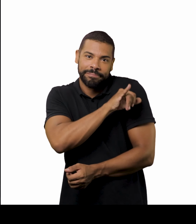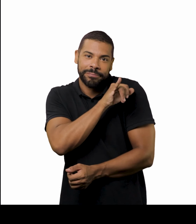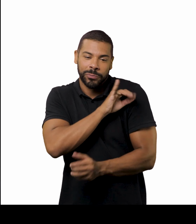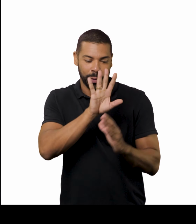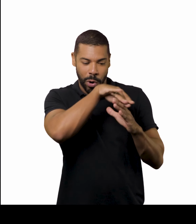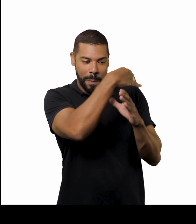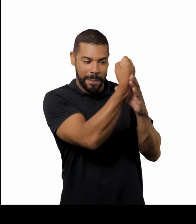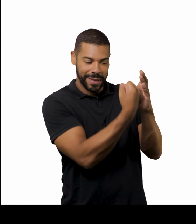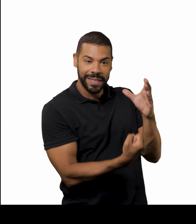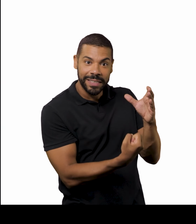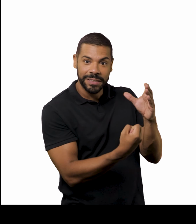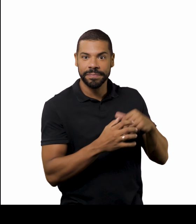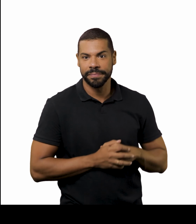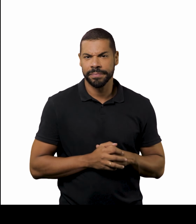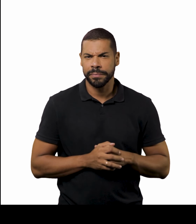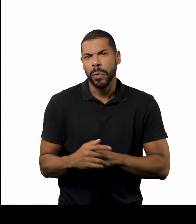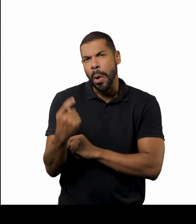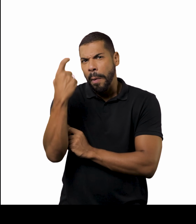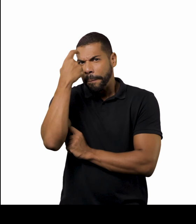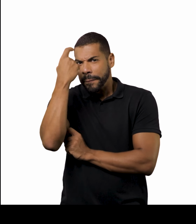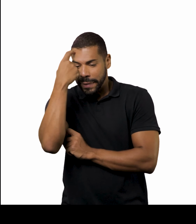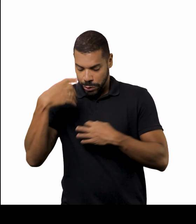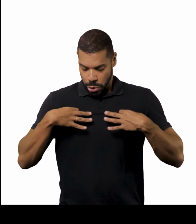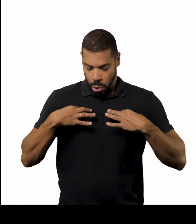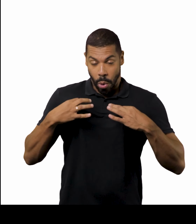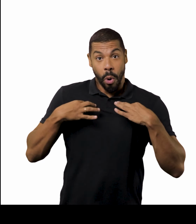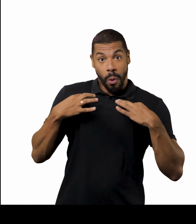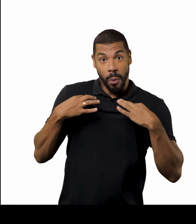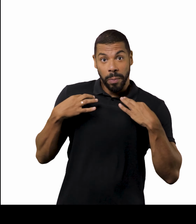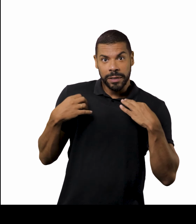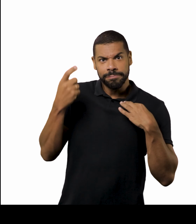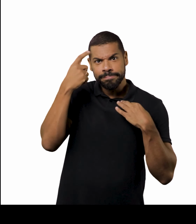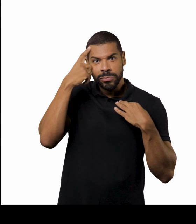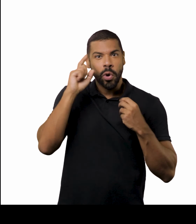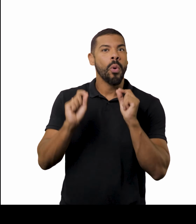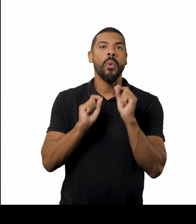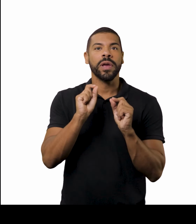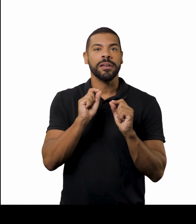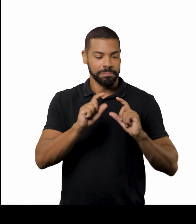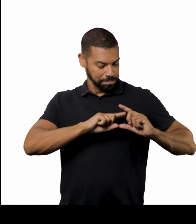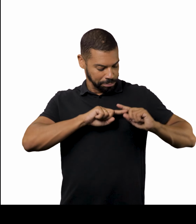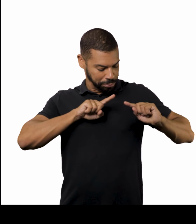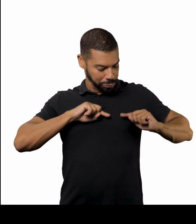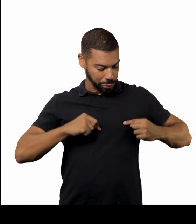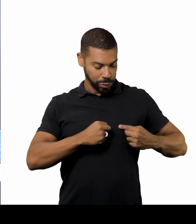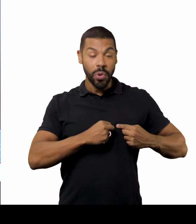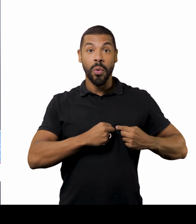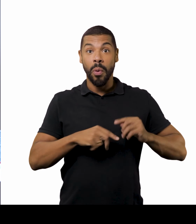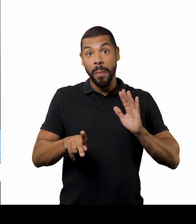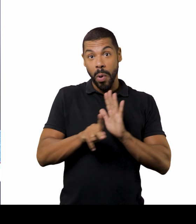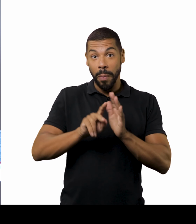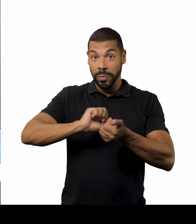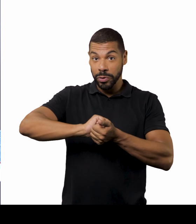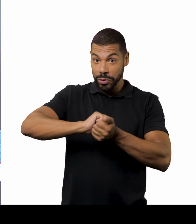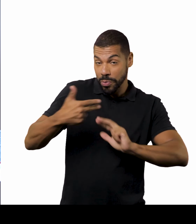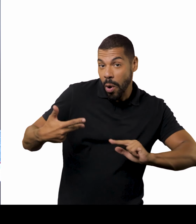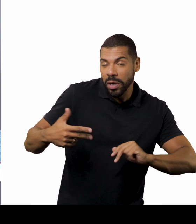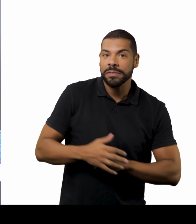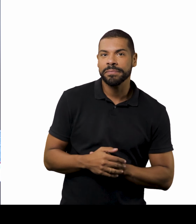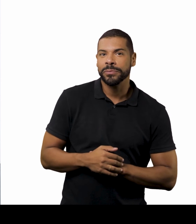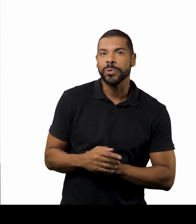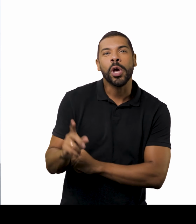acrílica, mas também com essas aplicações. Eu trago tudo isso para minha roupa. E através disso